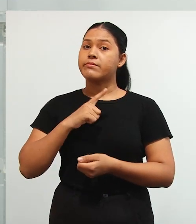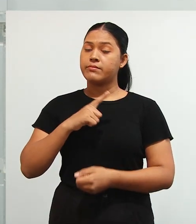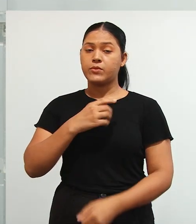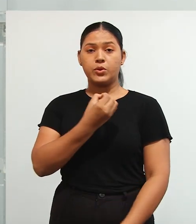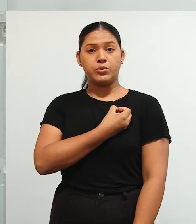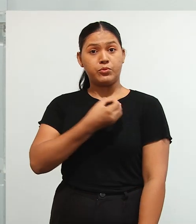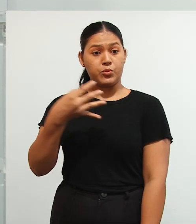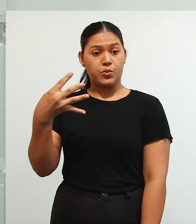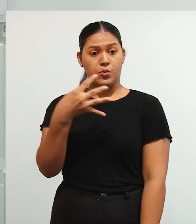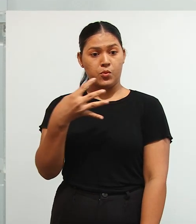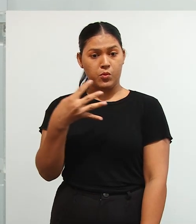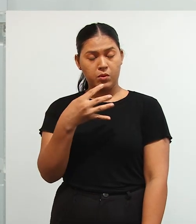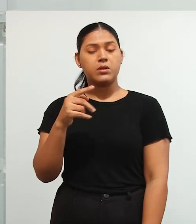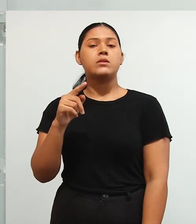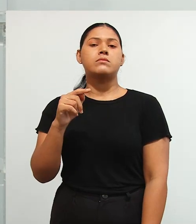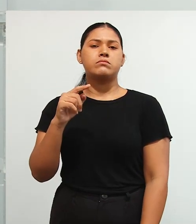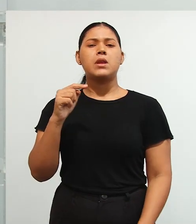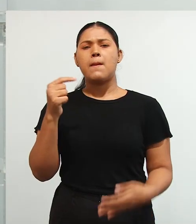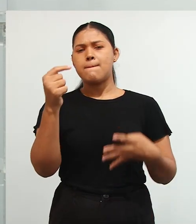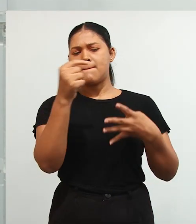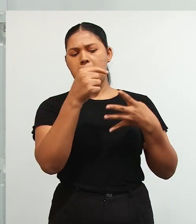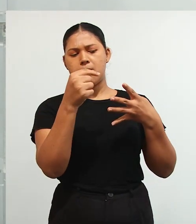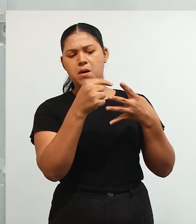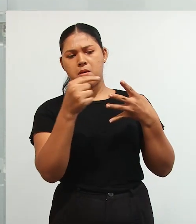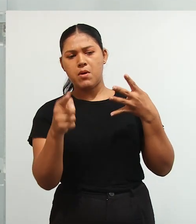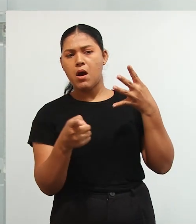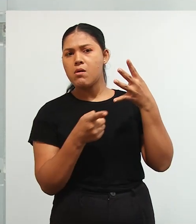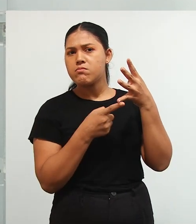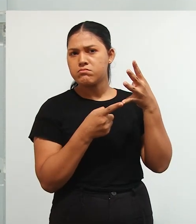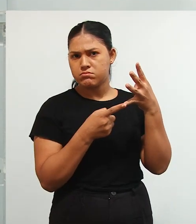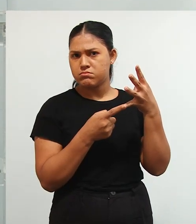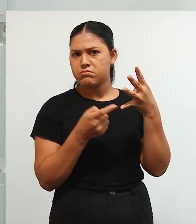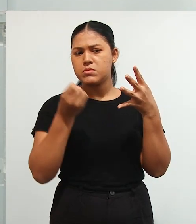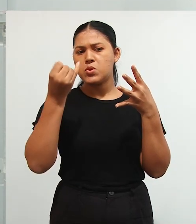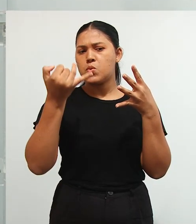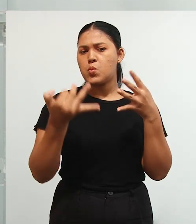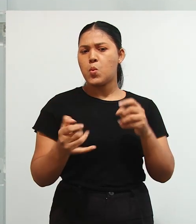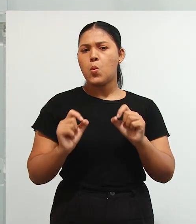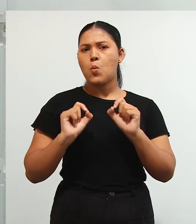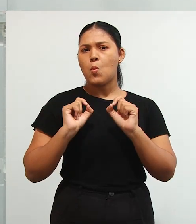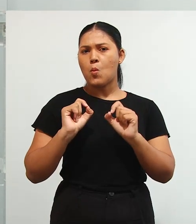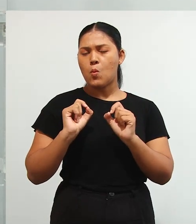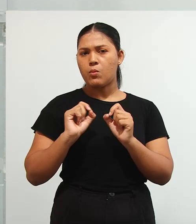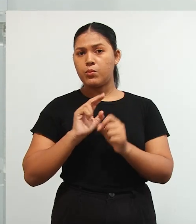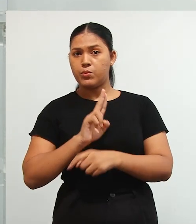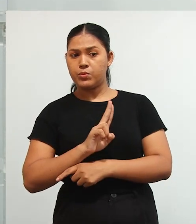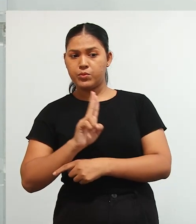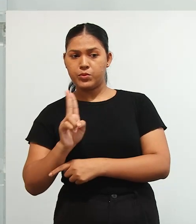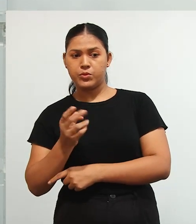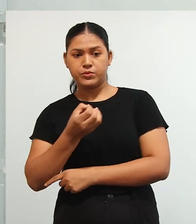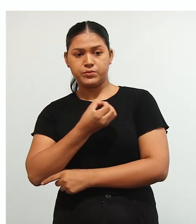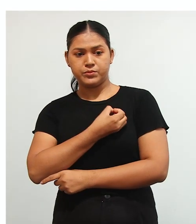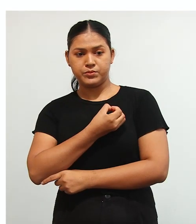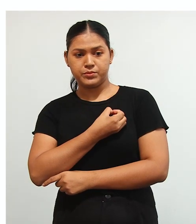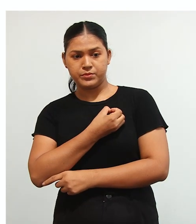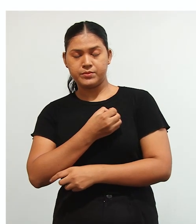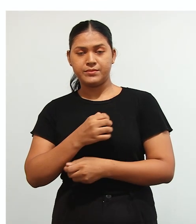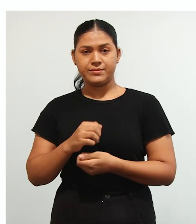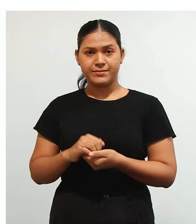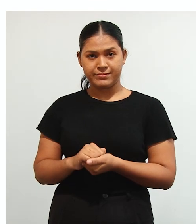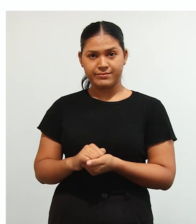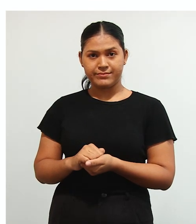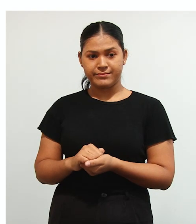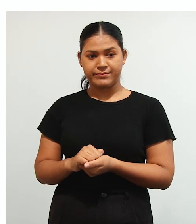além desse corpo de leis mencionados agora, você tem, vamos ver aqui comigo de novo no